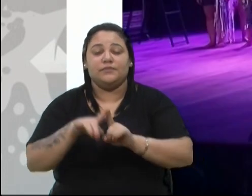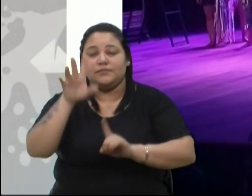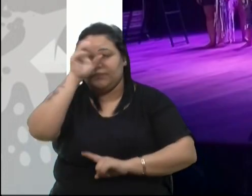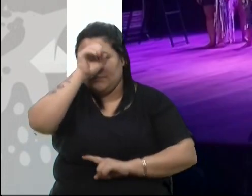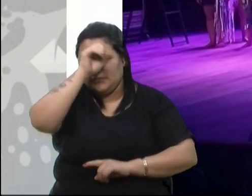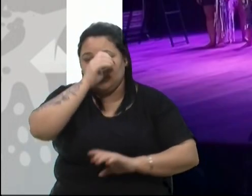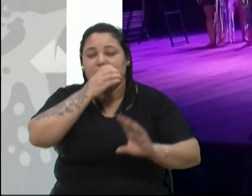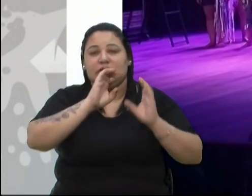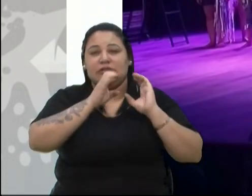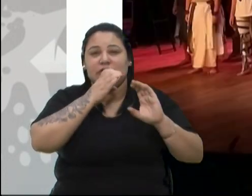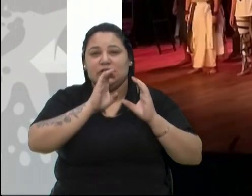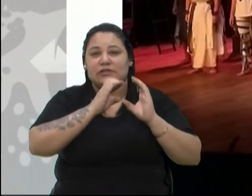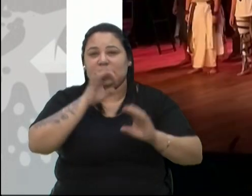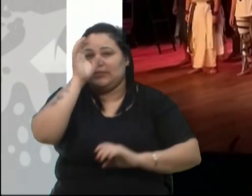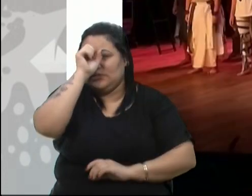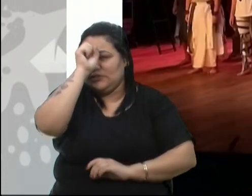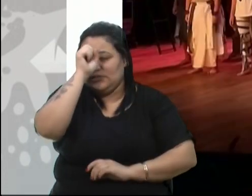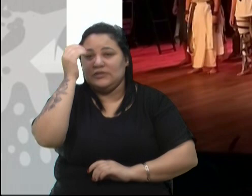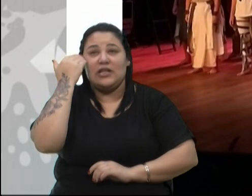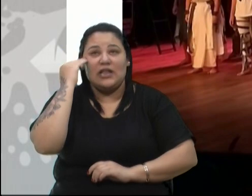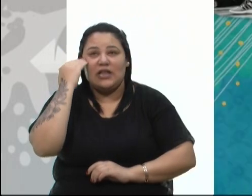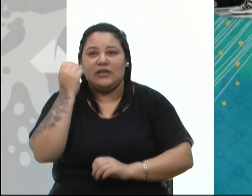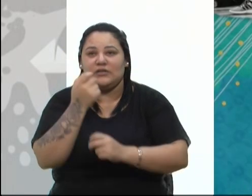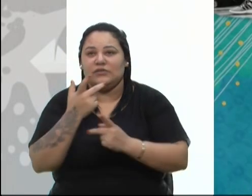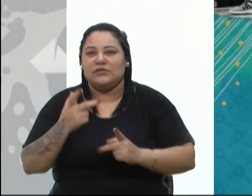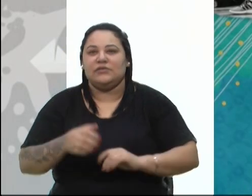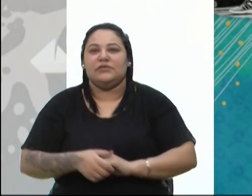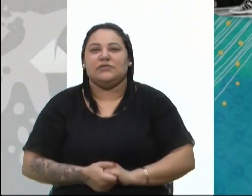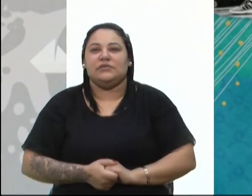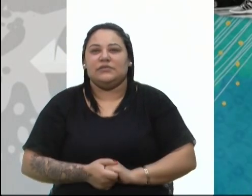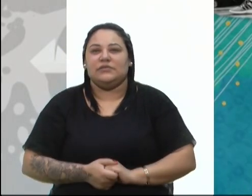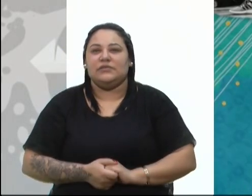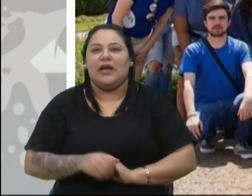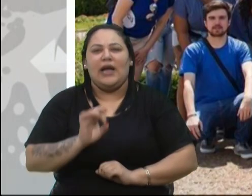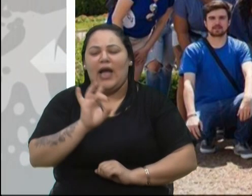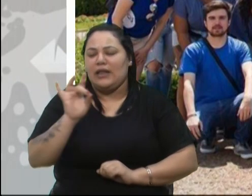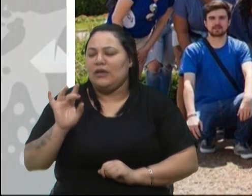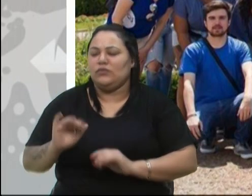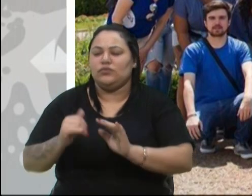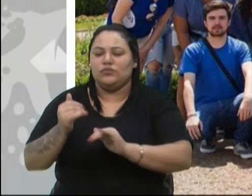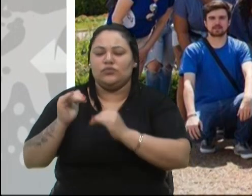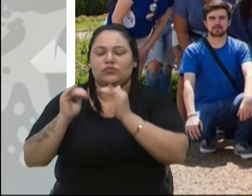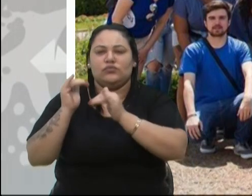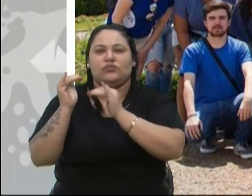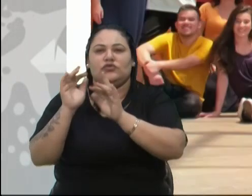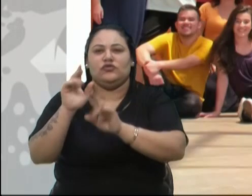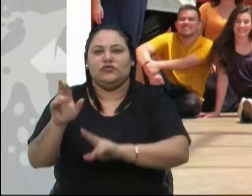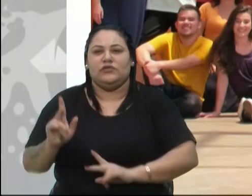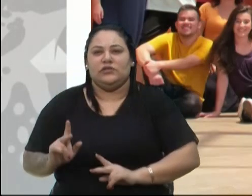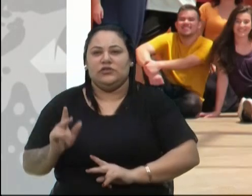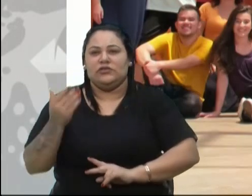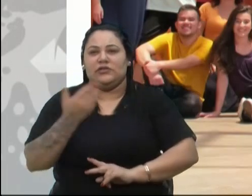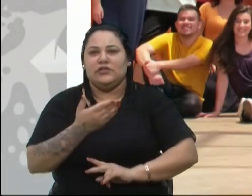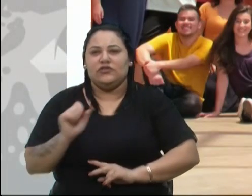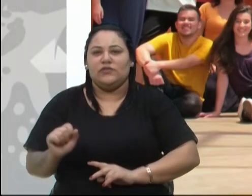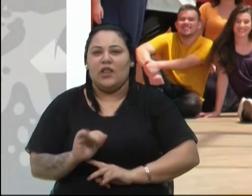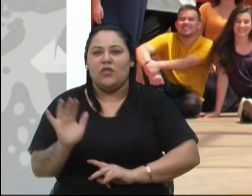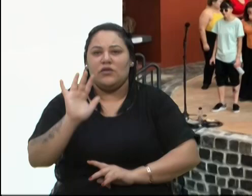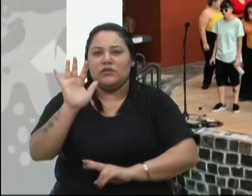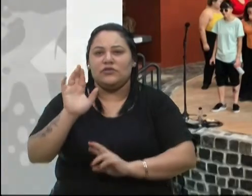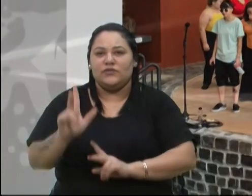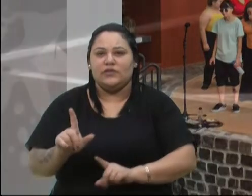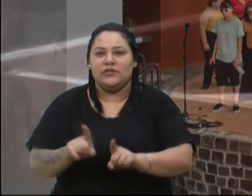cantar, aprender a entender quem são. Os processos de cada um são diferentes. Nesse coro, a gente valoriza as diferenças